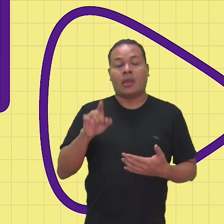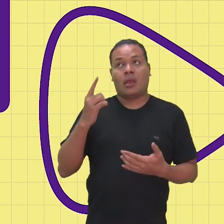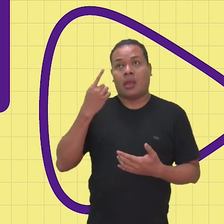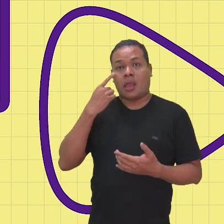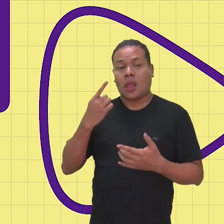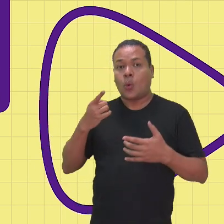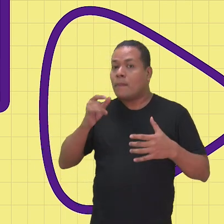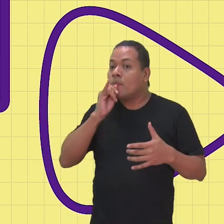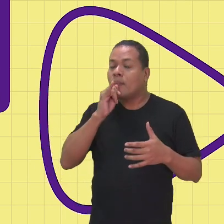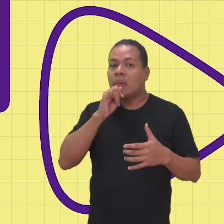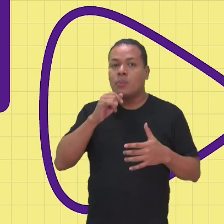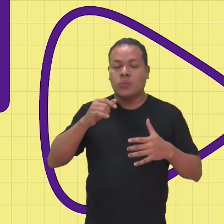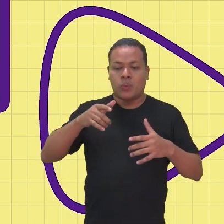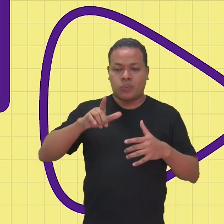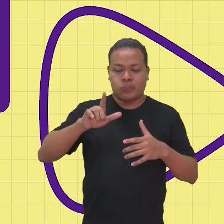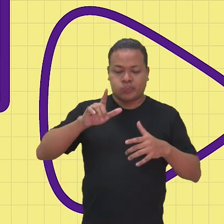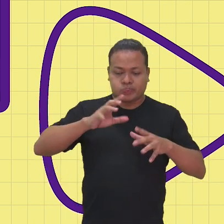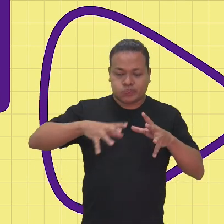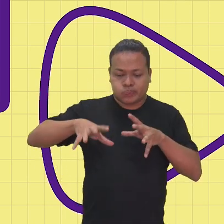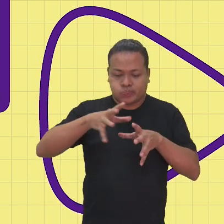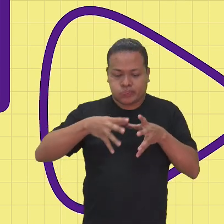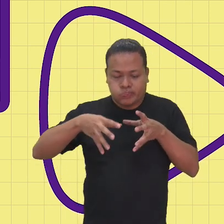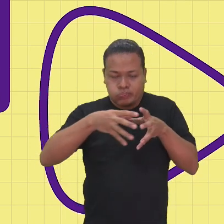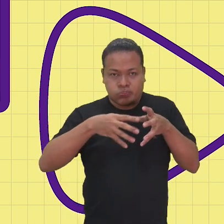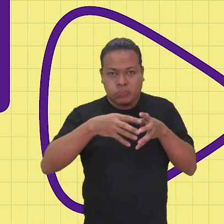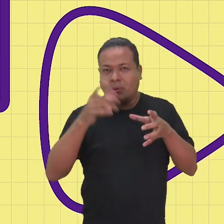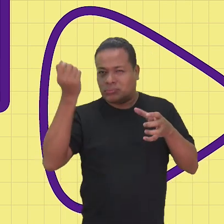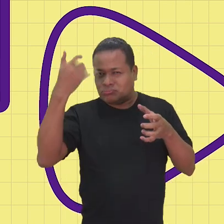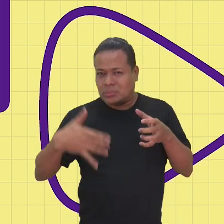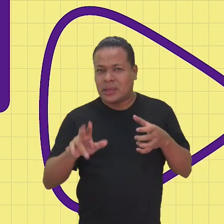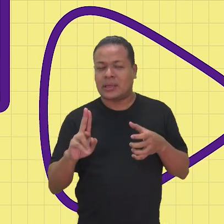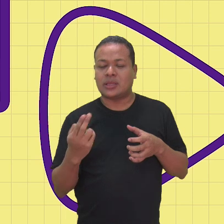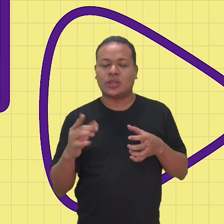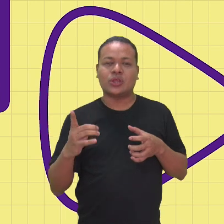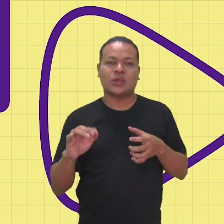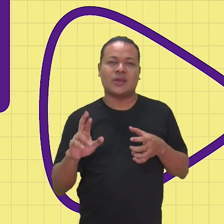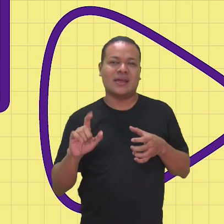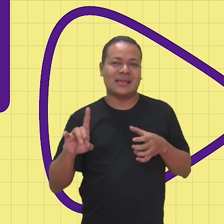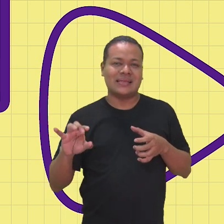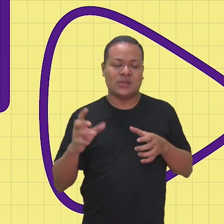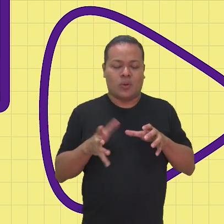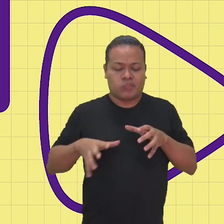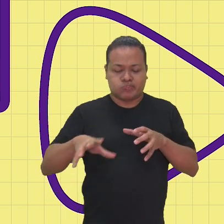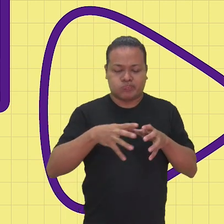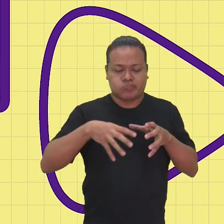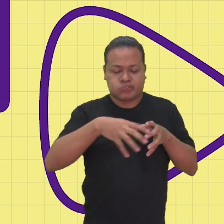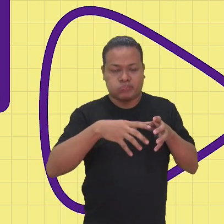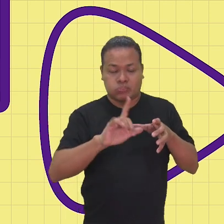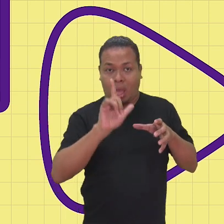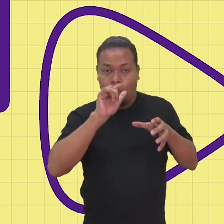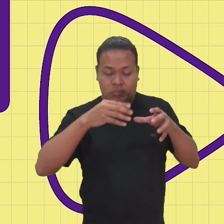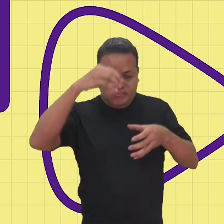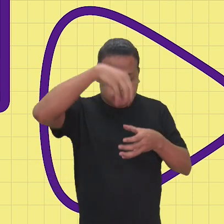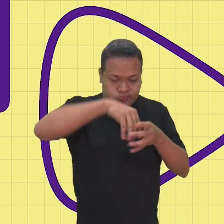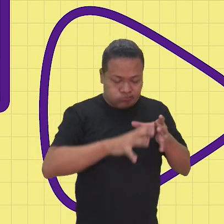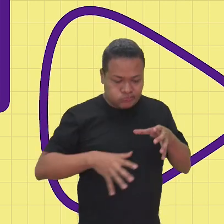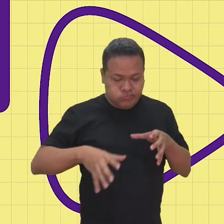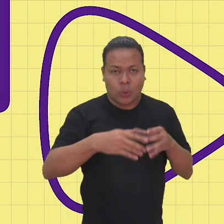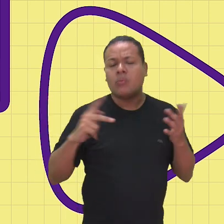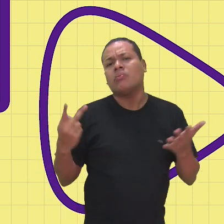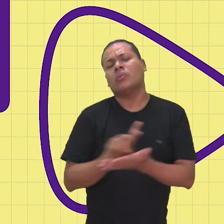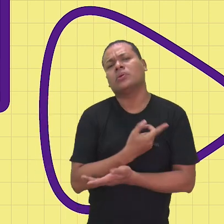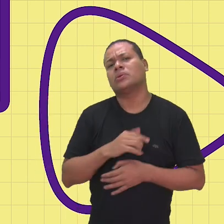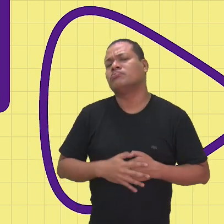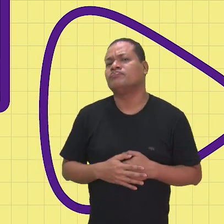ele está em presença com a água, ele forma o hidróxido que eu falei para vocês, né? Hidróxido de alumínio. O que acontece aqui?